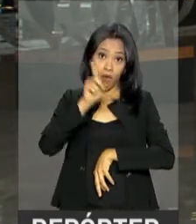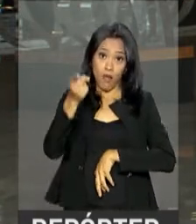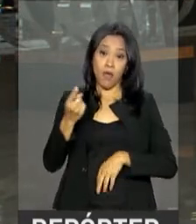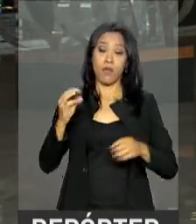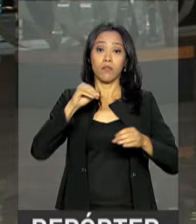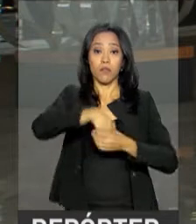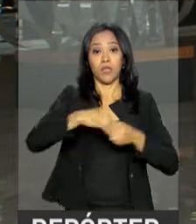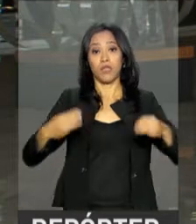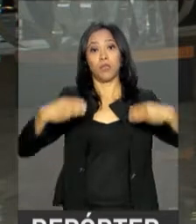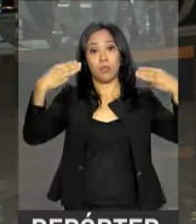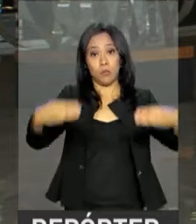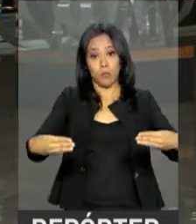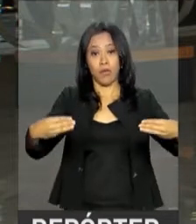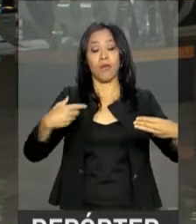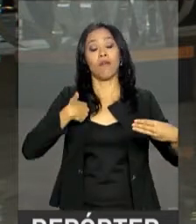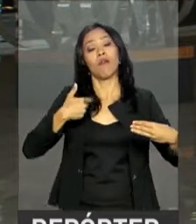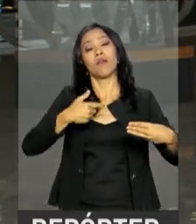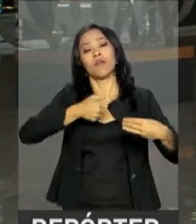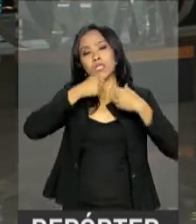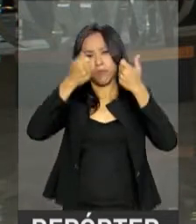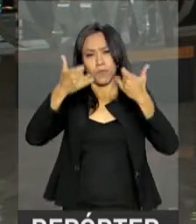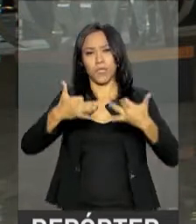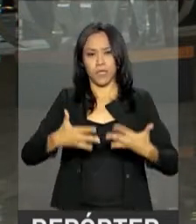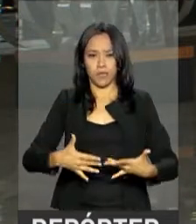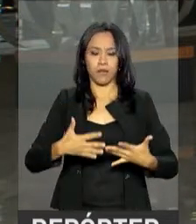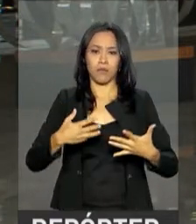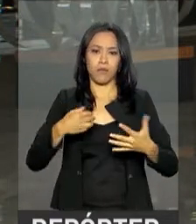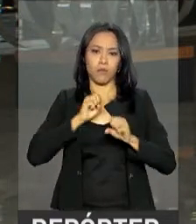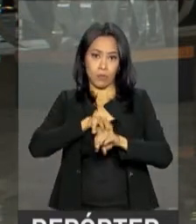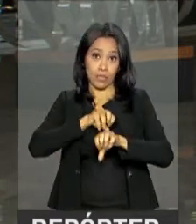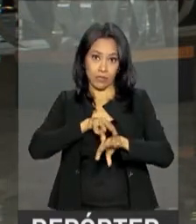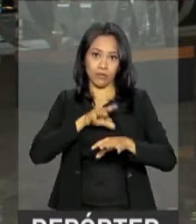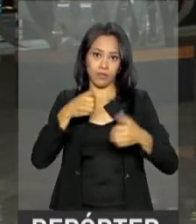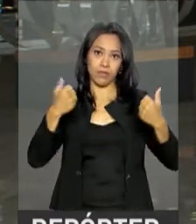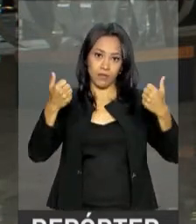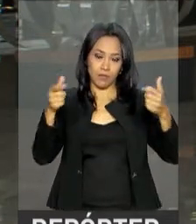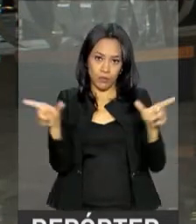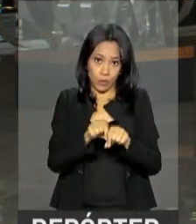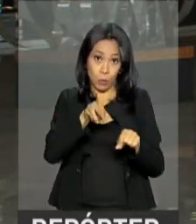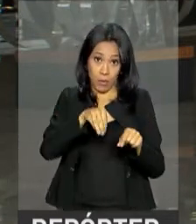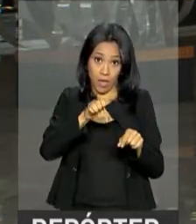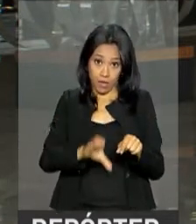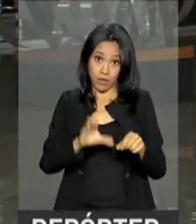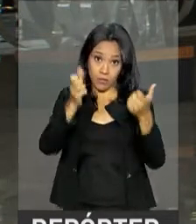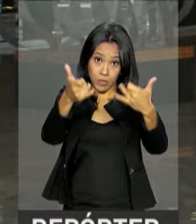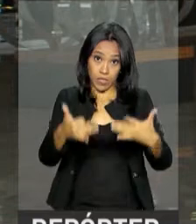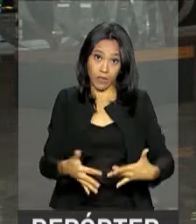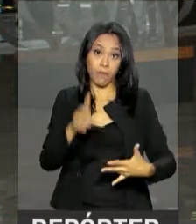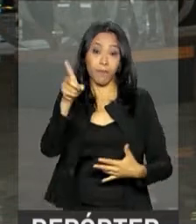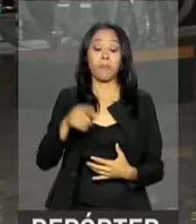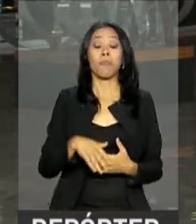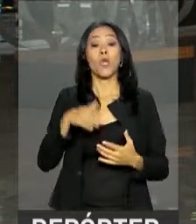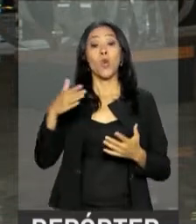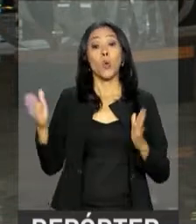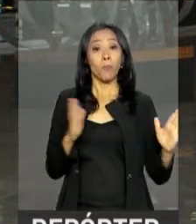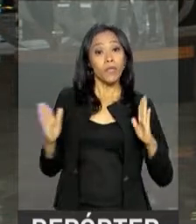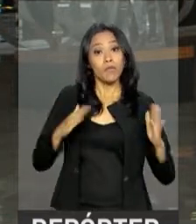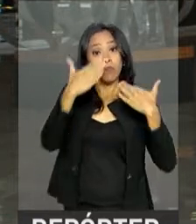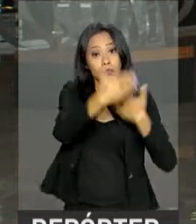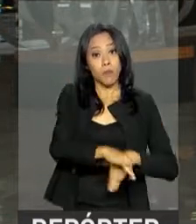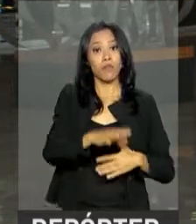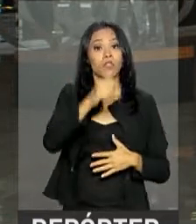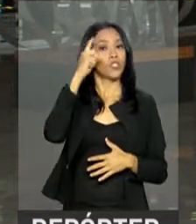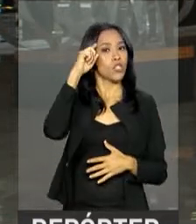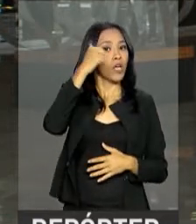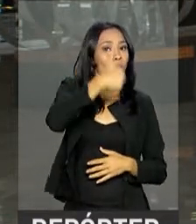educação em uma entrevista coletiva lembrando que a prova deste ano vai vai ocorrer vão correr as provas nos dias 4 e 11